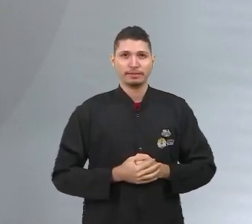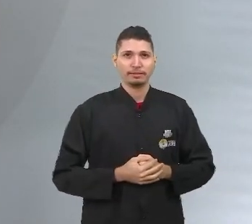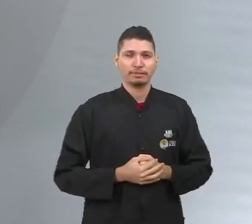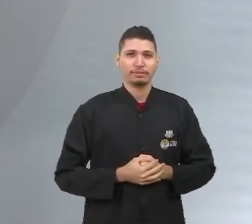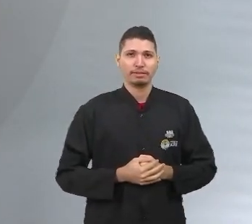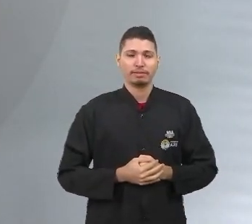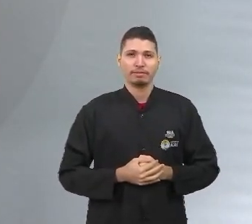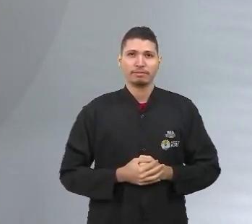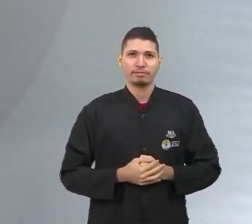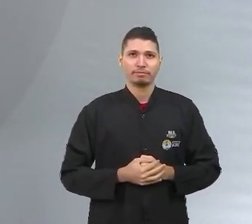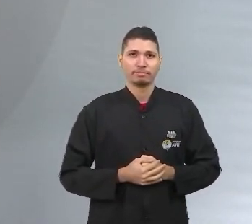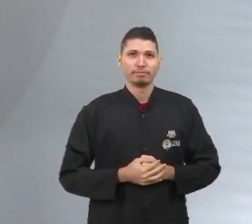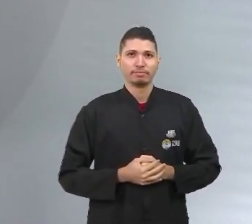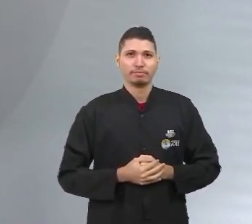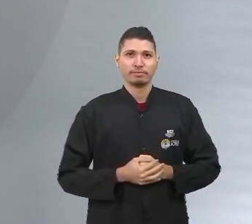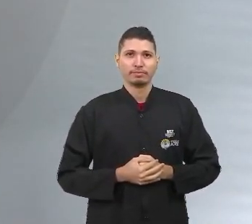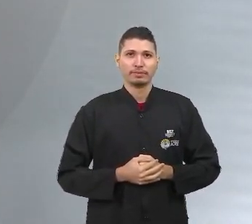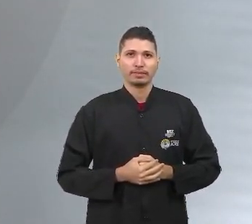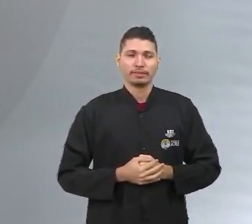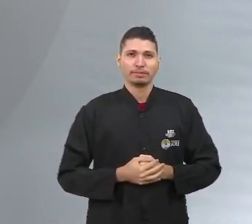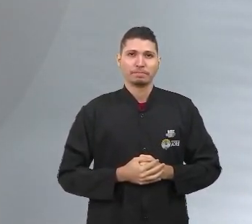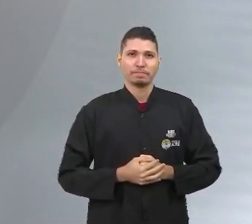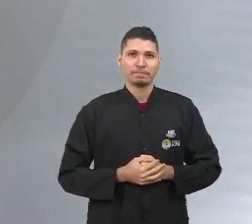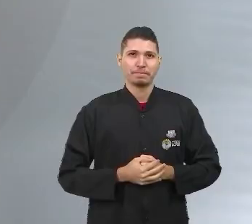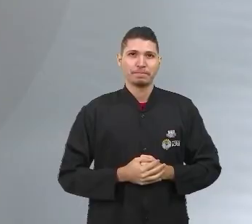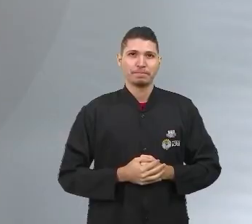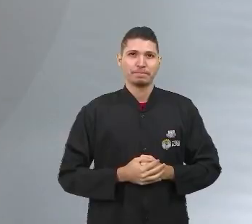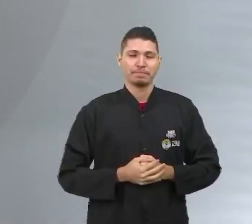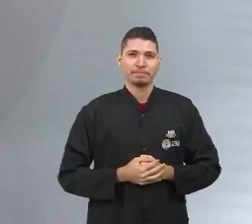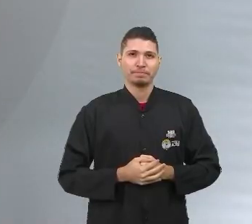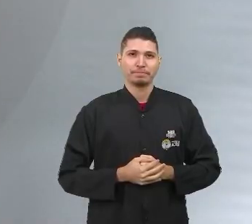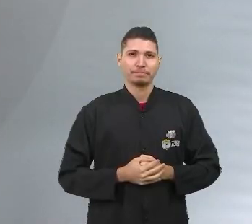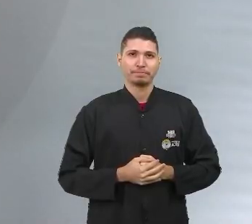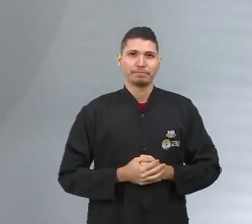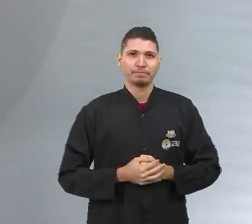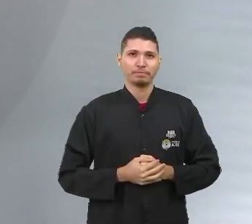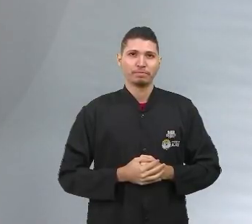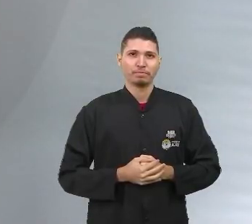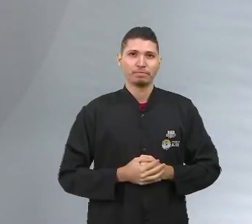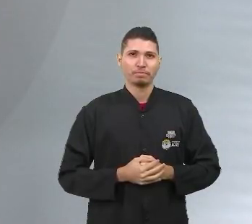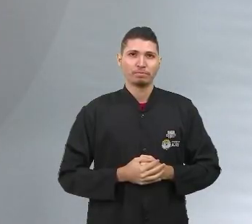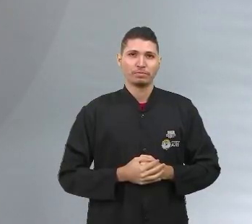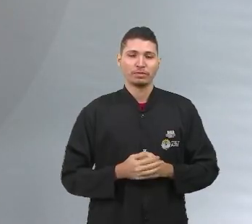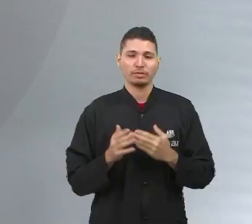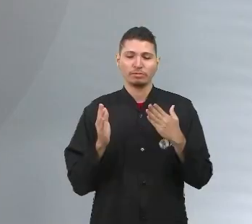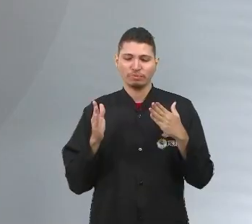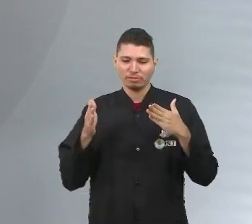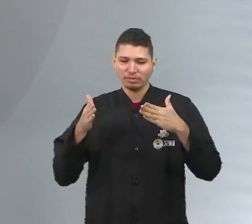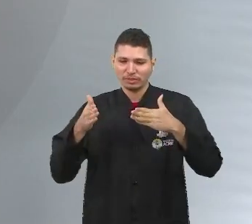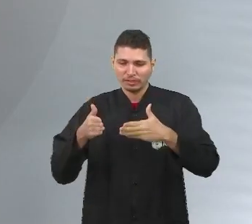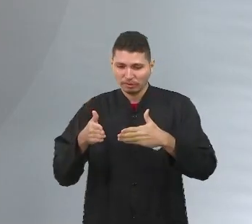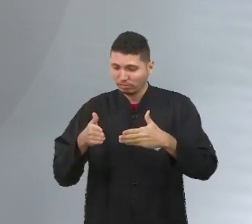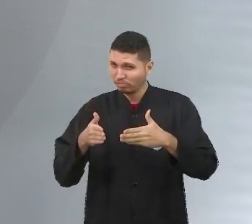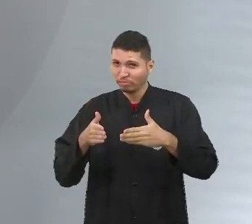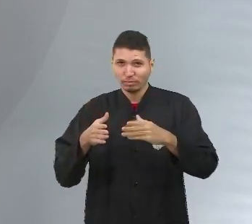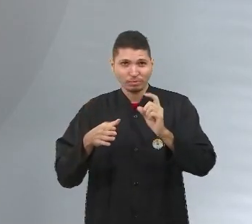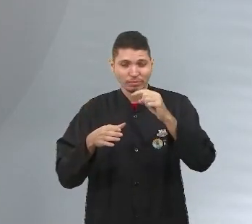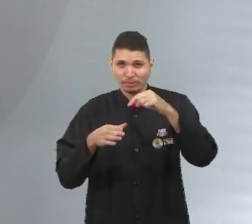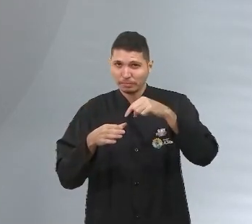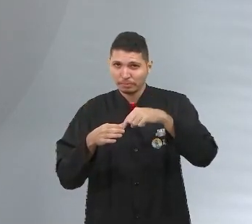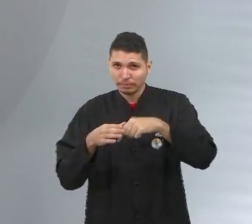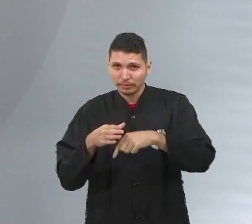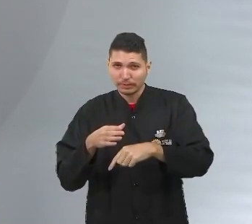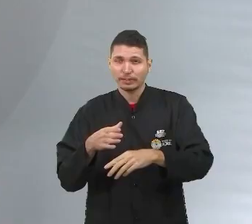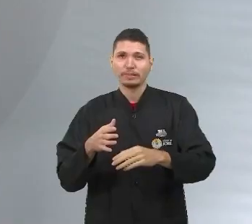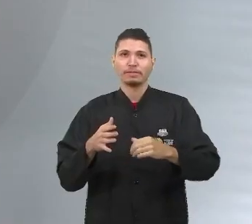sendo tratado com mais ênfase nos últimos anos, ok? Então,